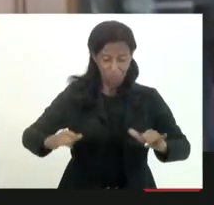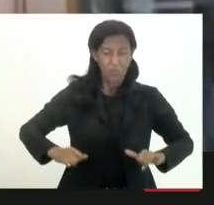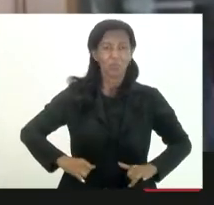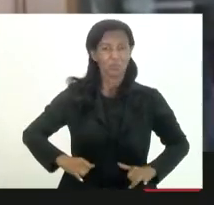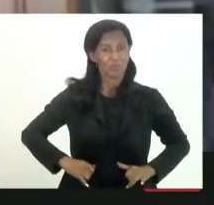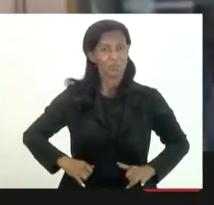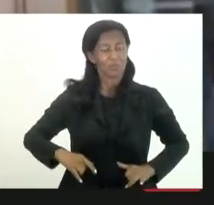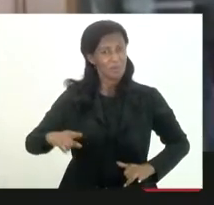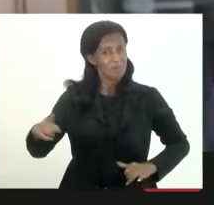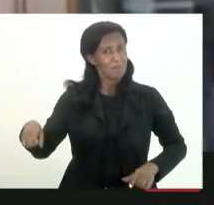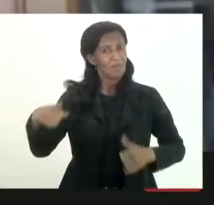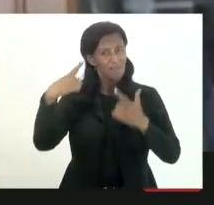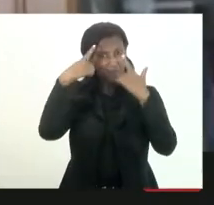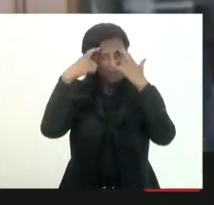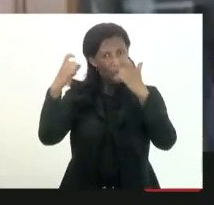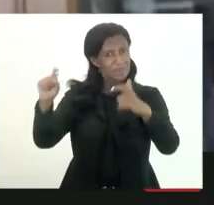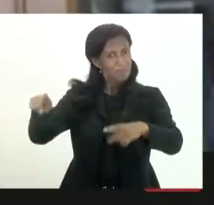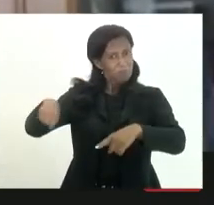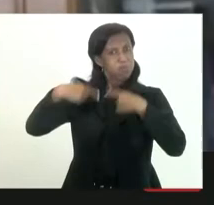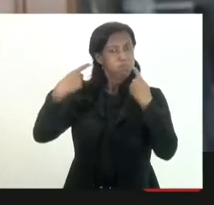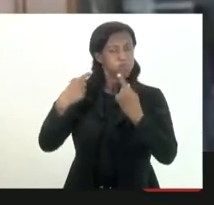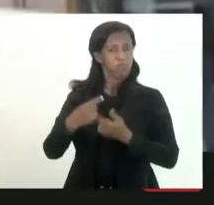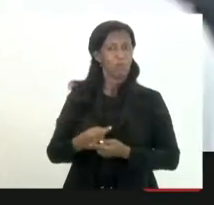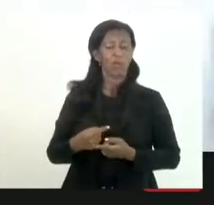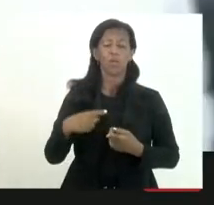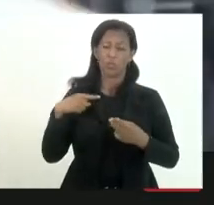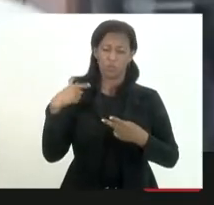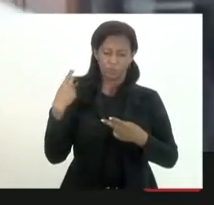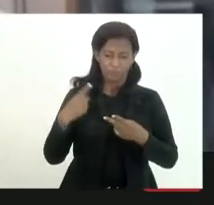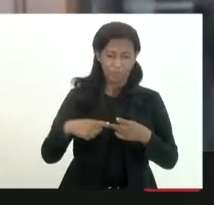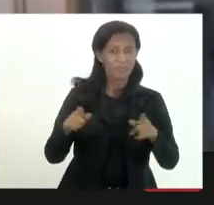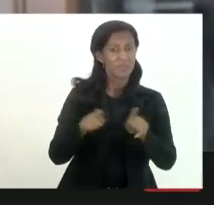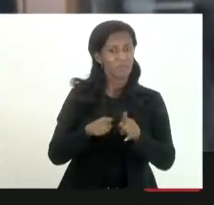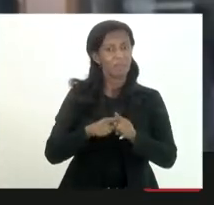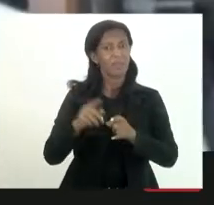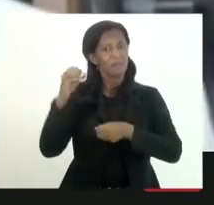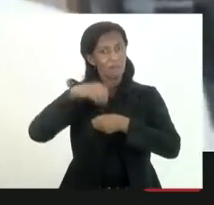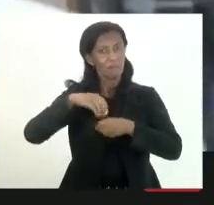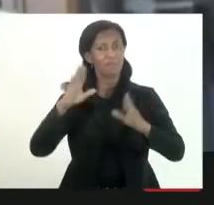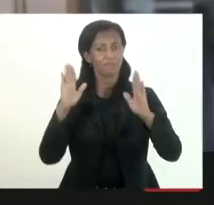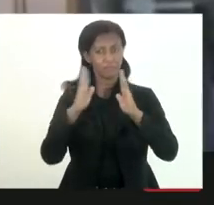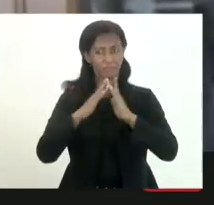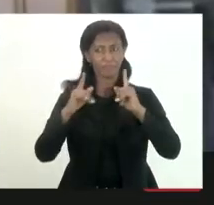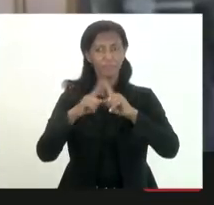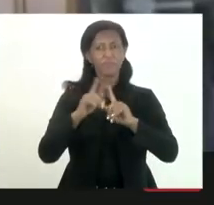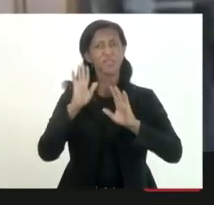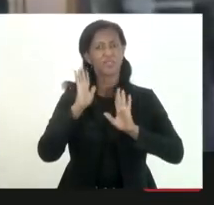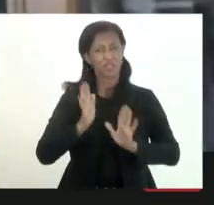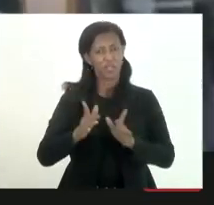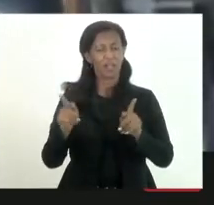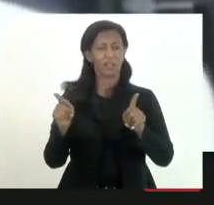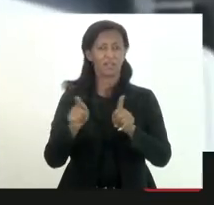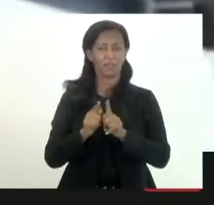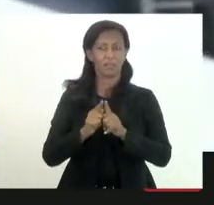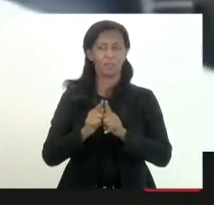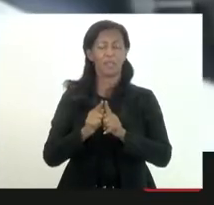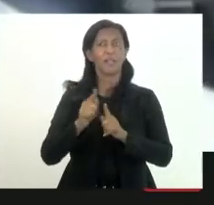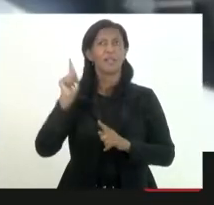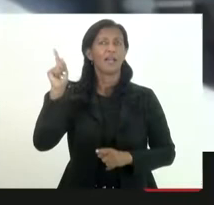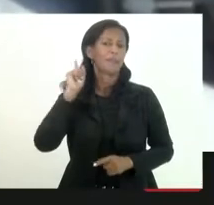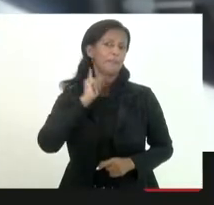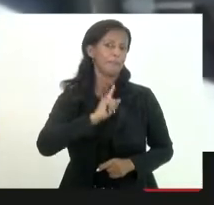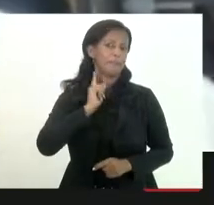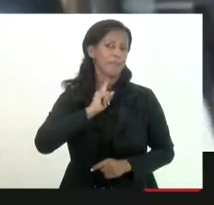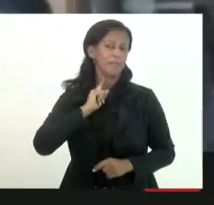agressão religiosa. Nós já tivemos agressão religiosa na nossa igreja, no estado de Minas Gerais,